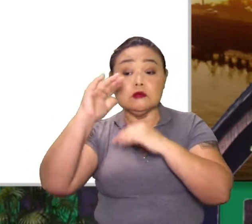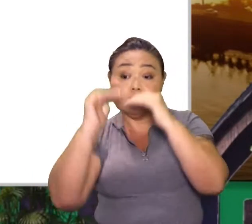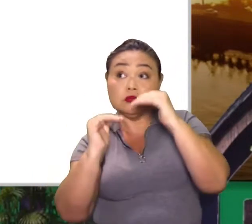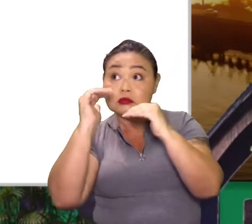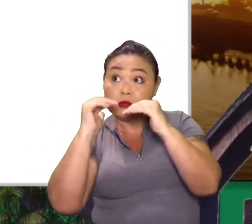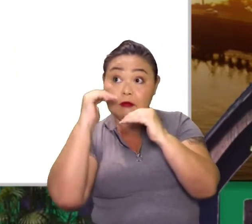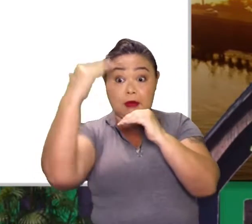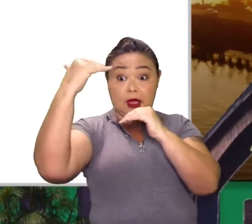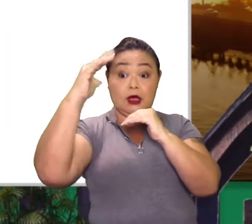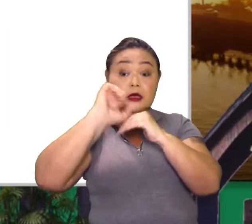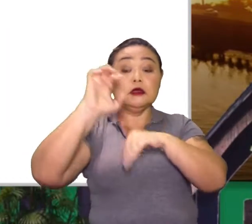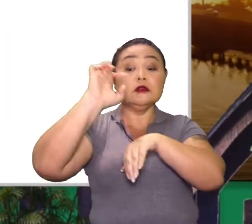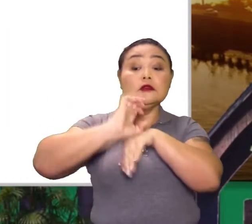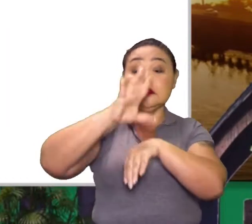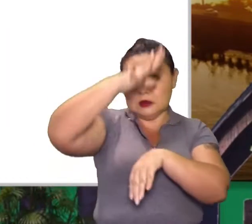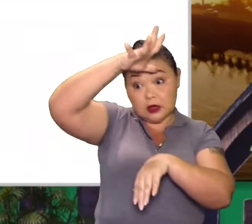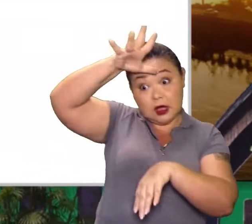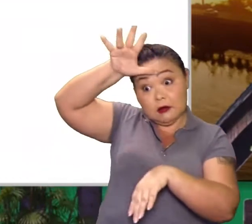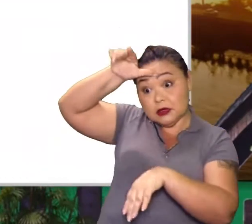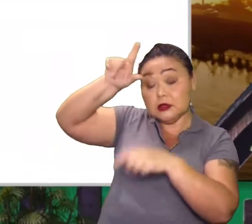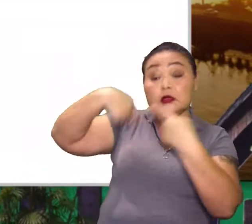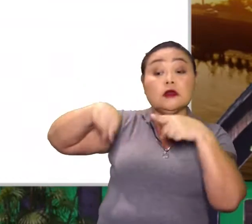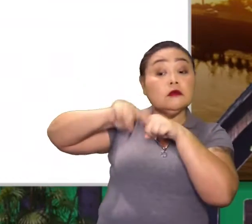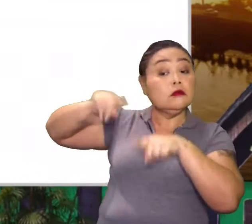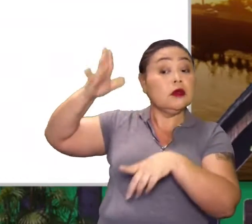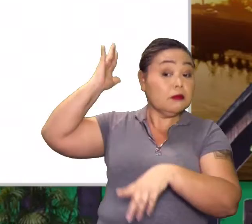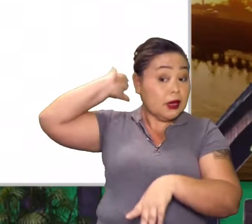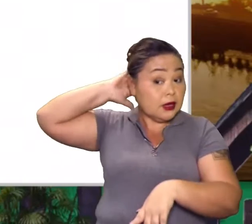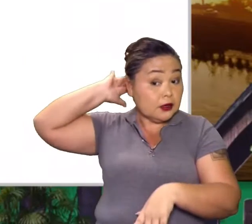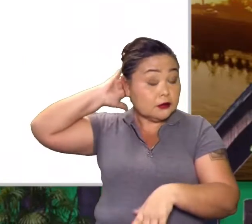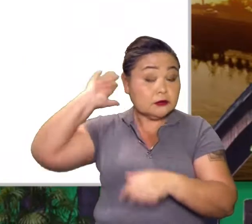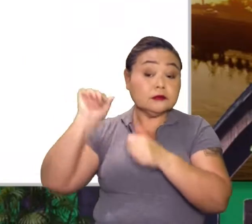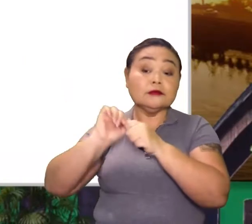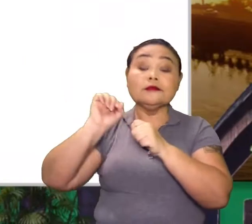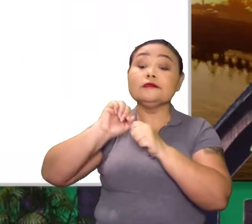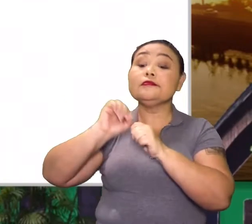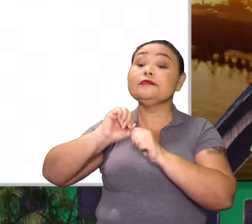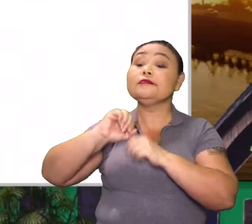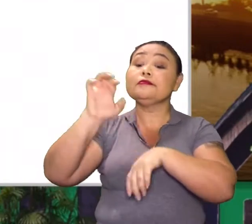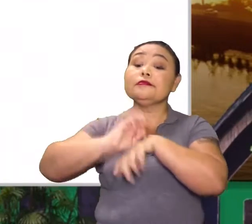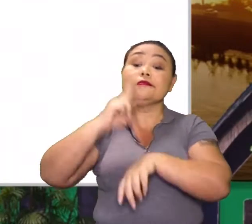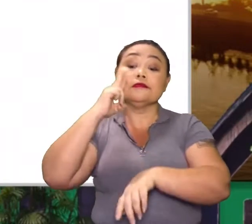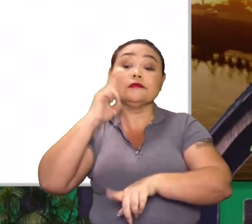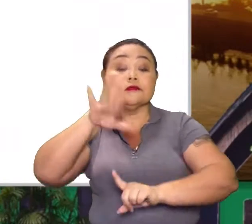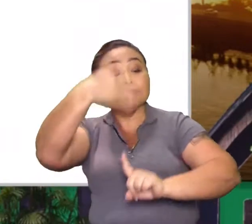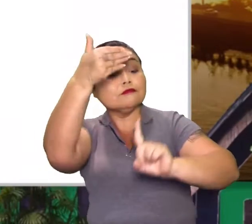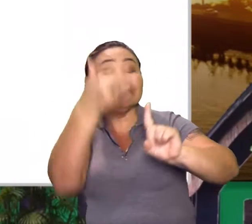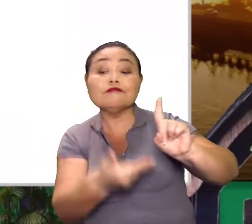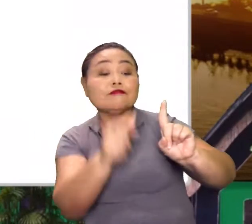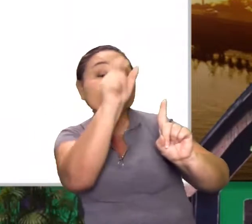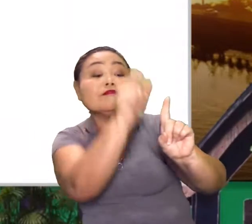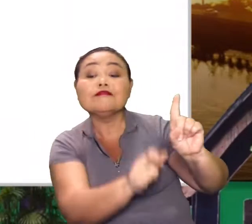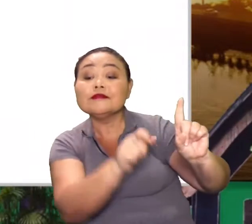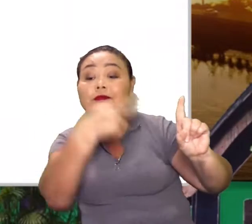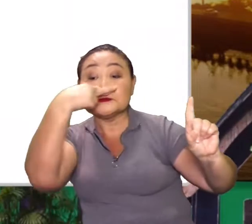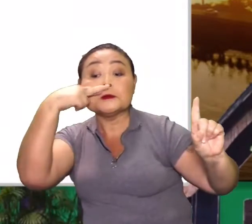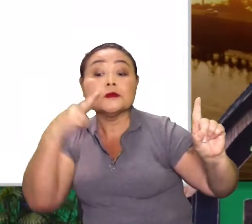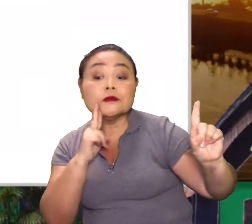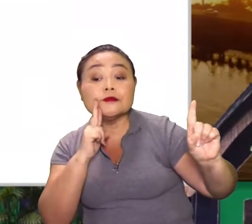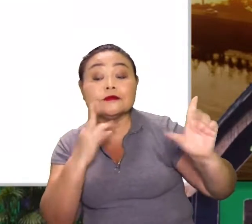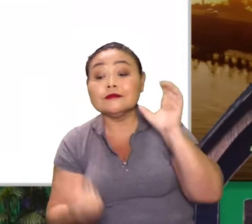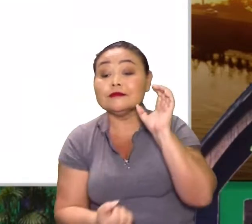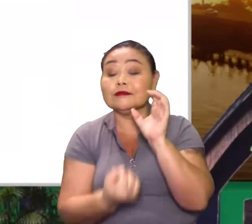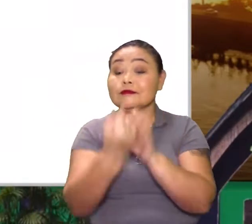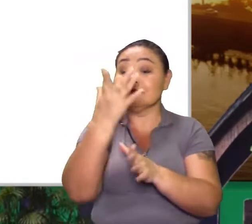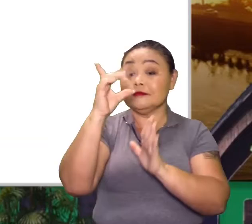pelo Amazonas. Estado de Rondônia, que recebe esse nome em homenagem a Marechal Rondon, foi